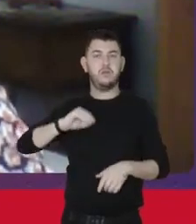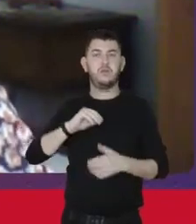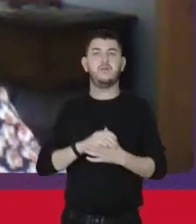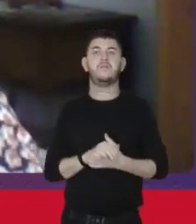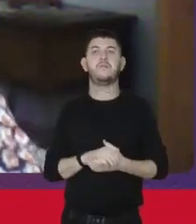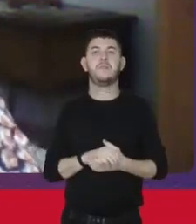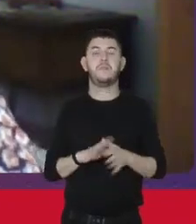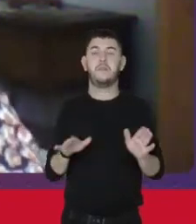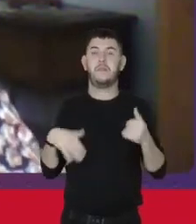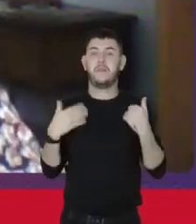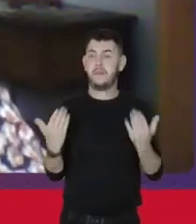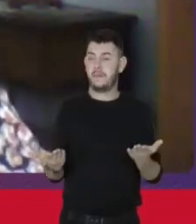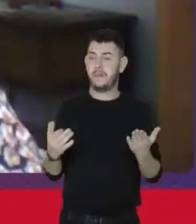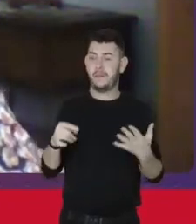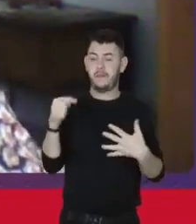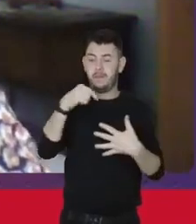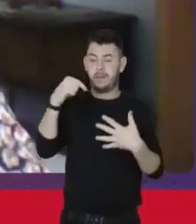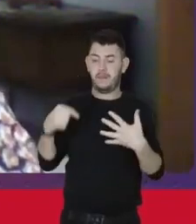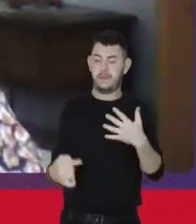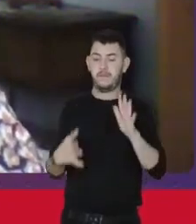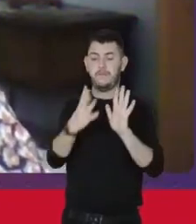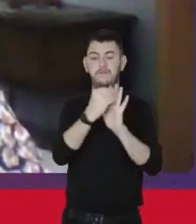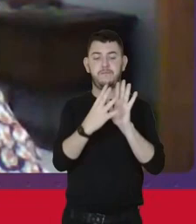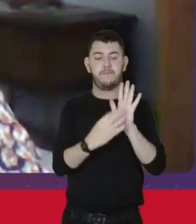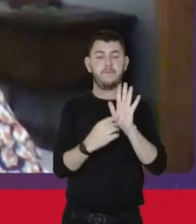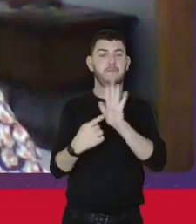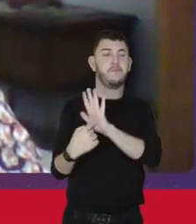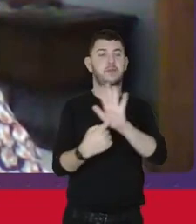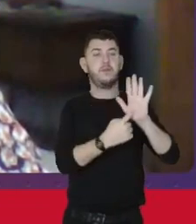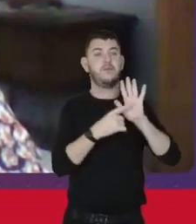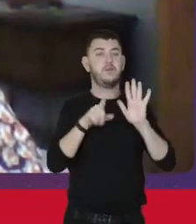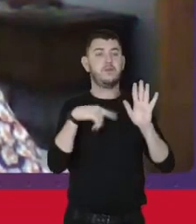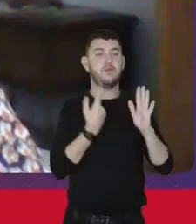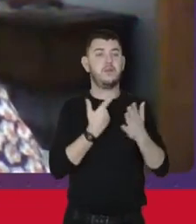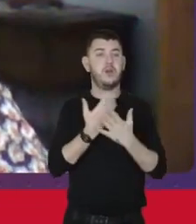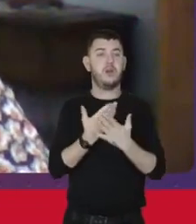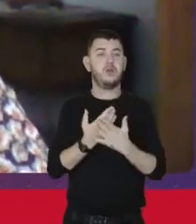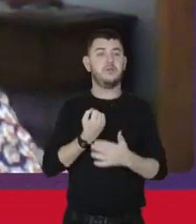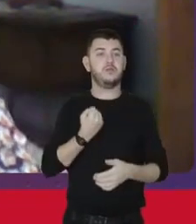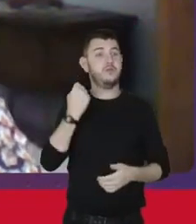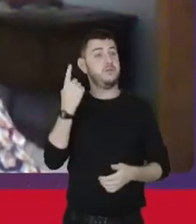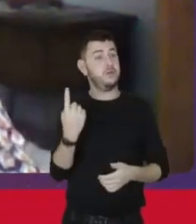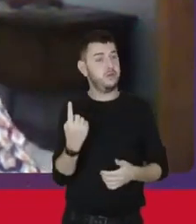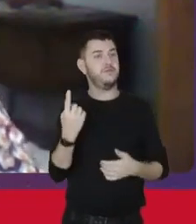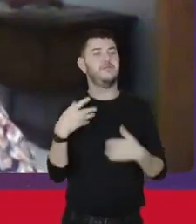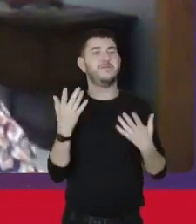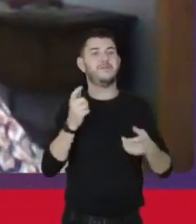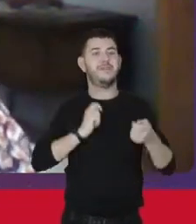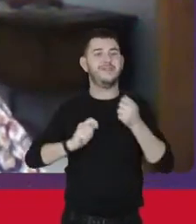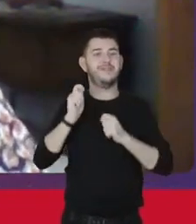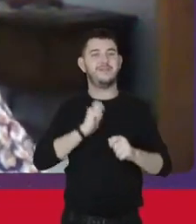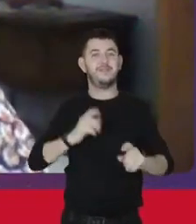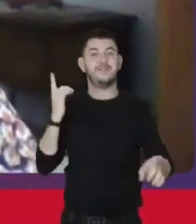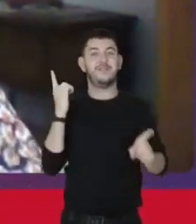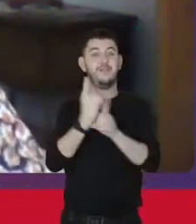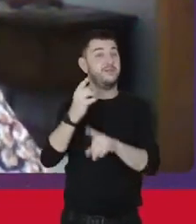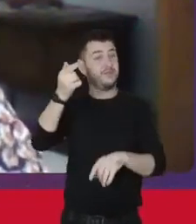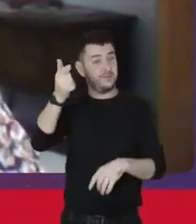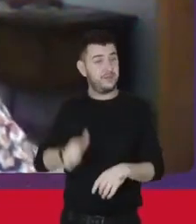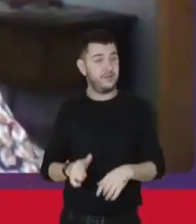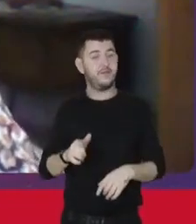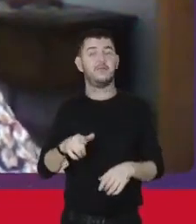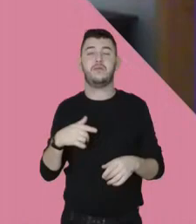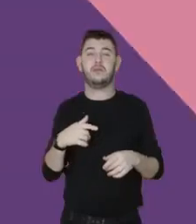mulheres. Então, esses são os conteúdos que eu trago para a nossa primeira aula e ansiosa para encontrá-las novamente